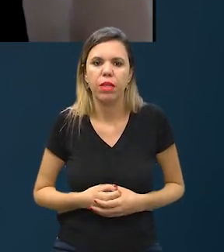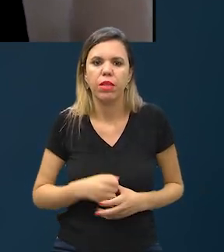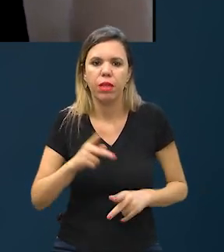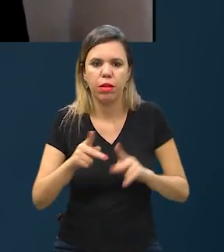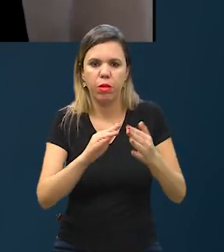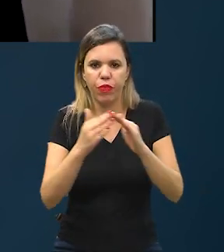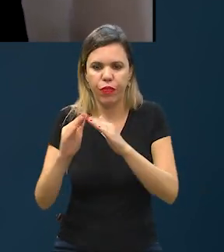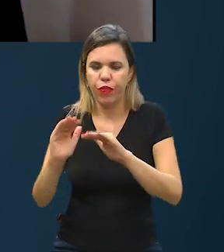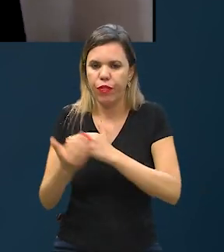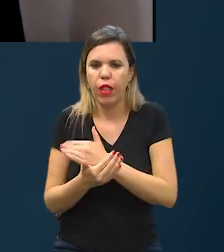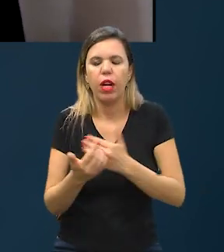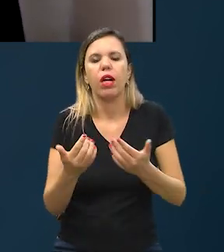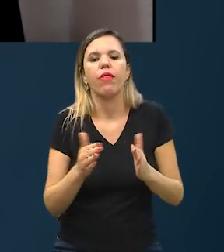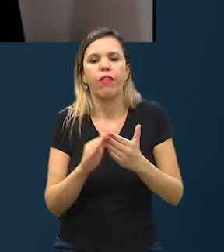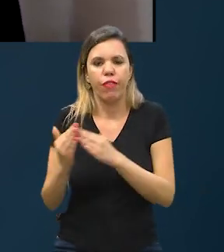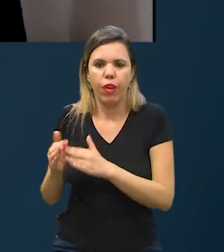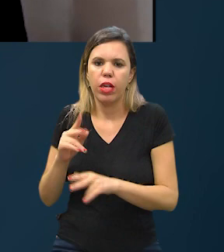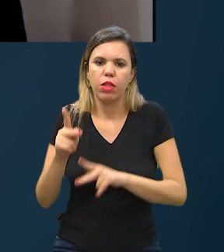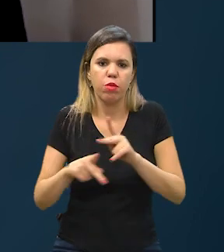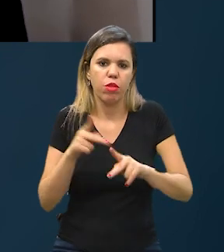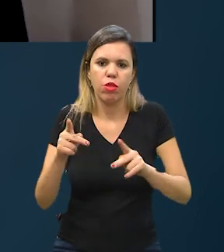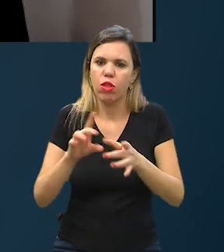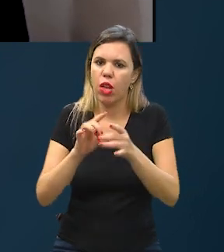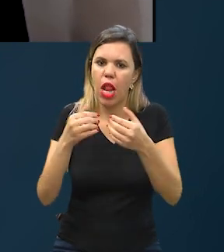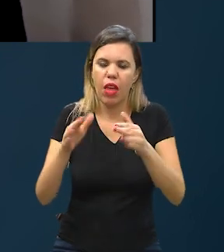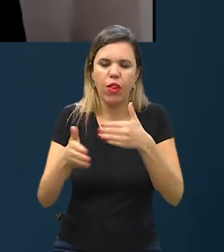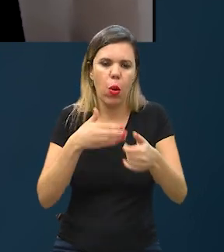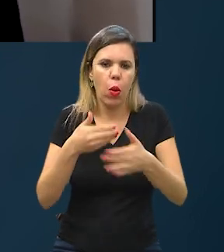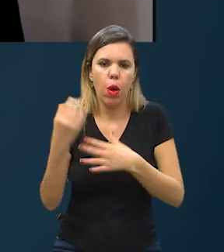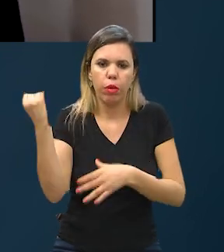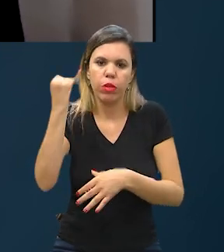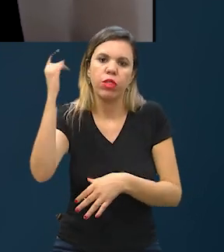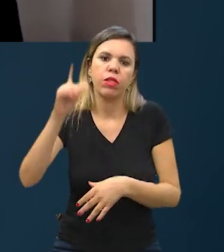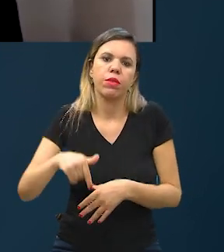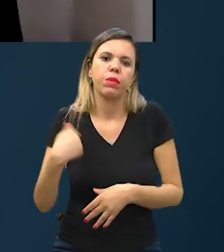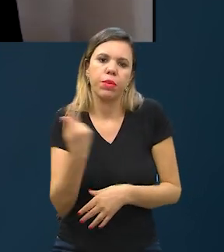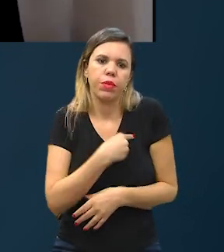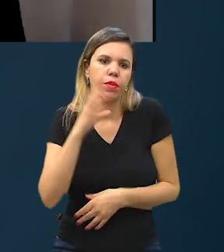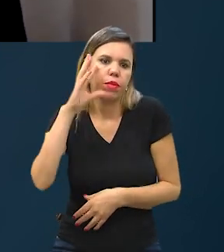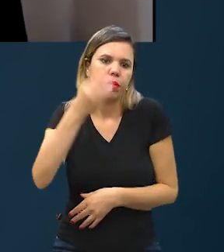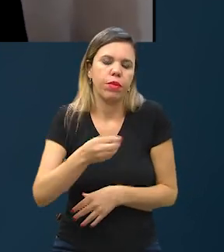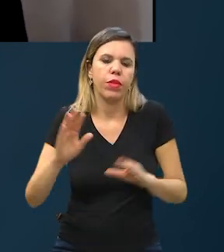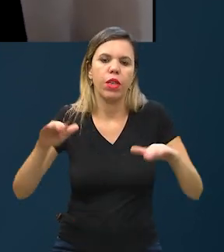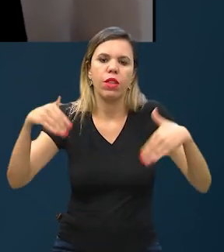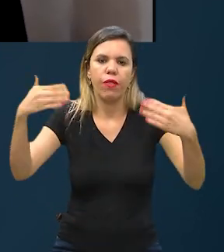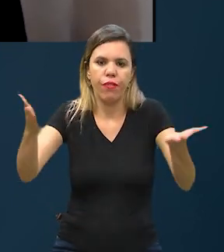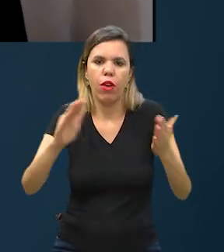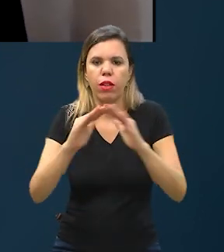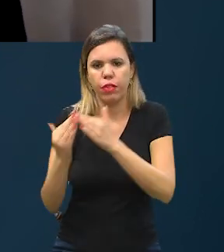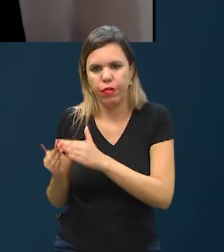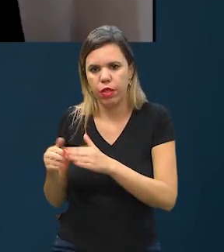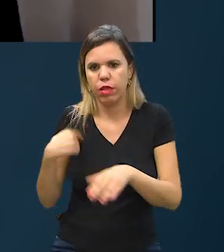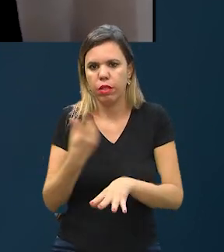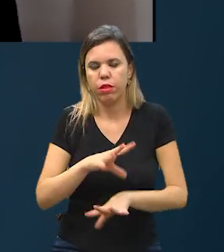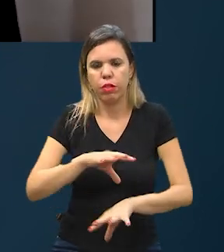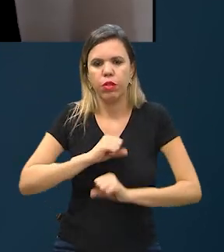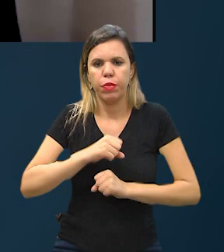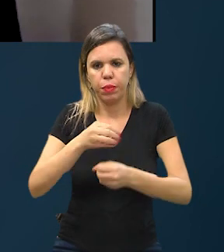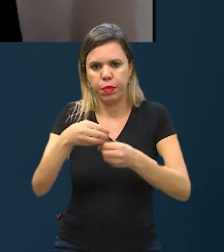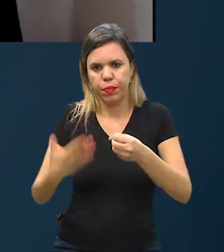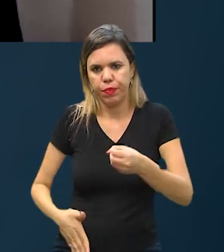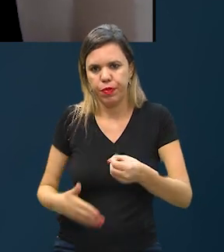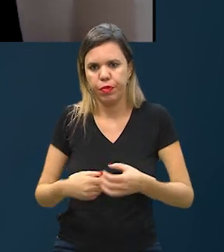periférica, comunicação não periférica, que eu acho que é super importante também a gente entender o que está fora da quebrada para a gente também se apropriar desse